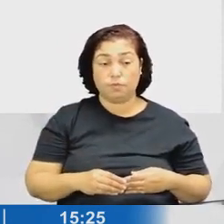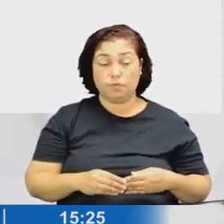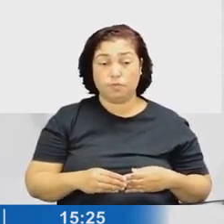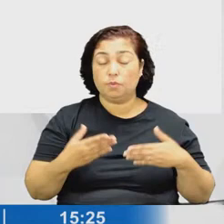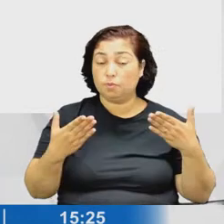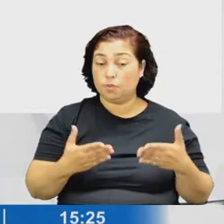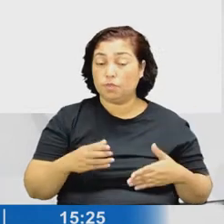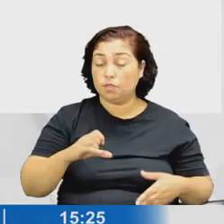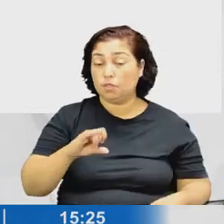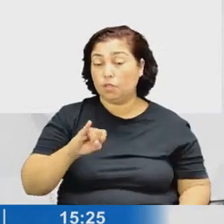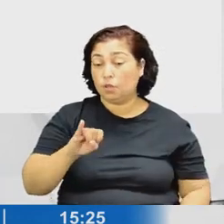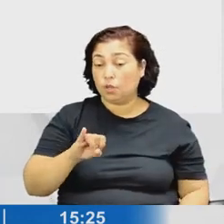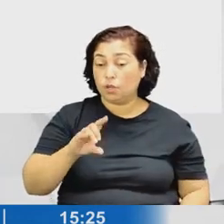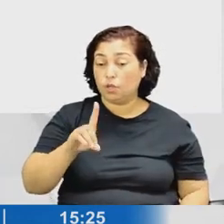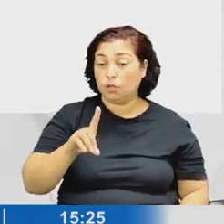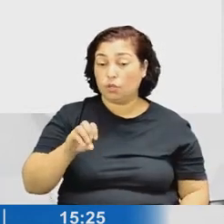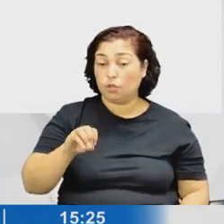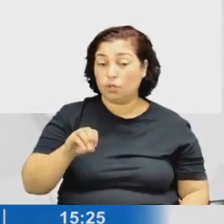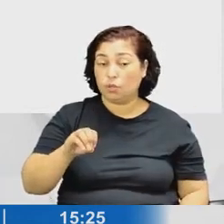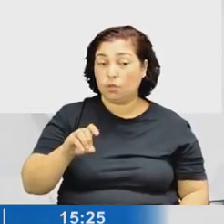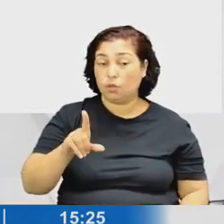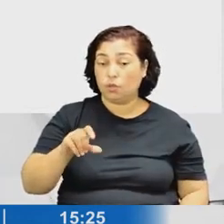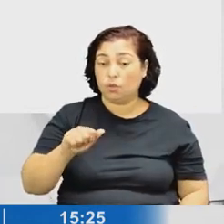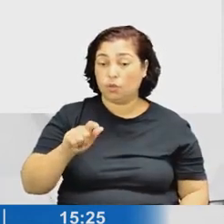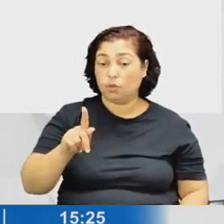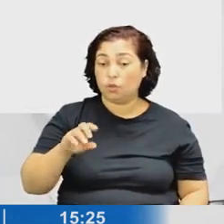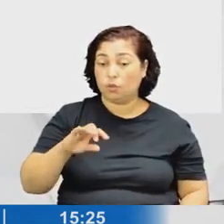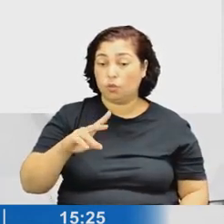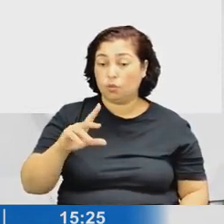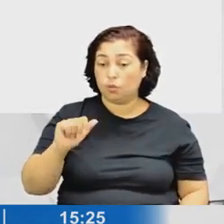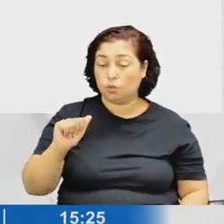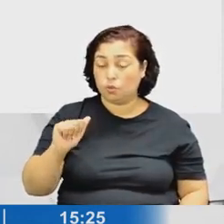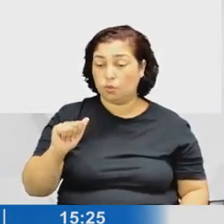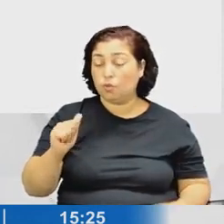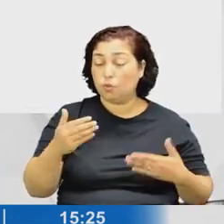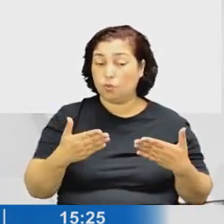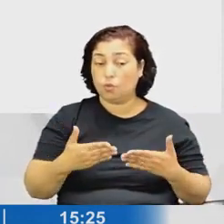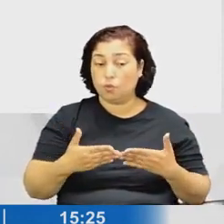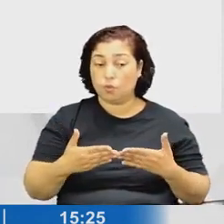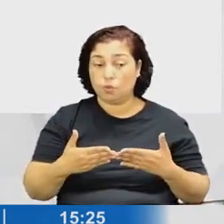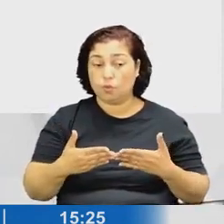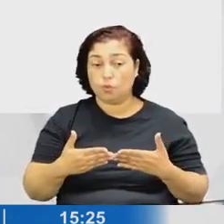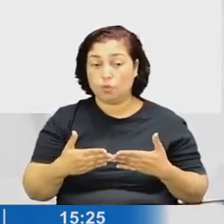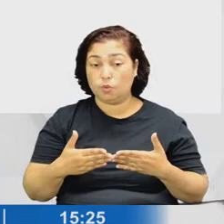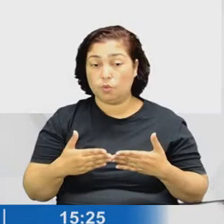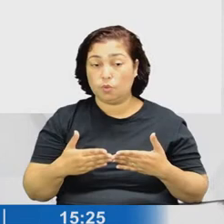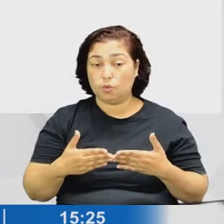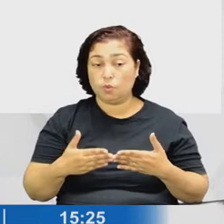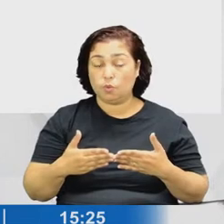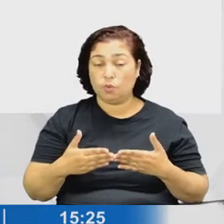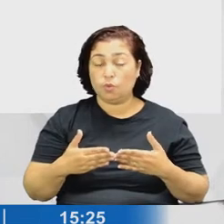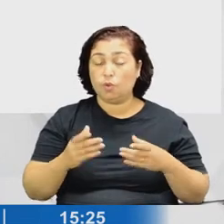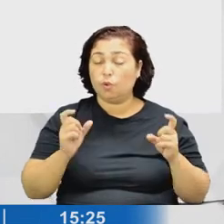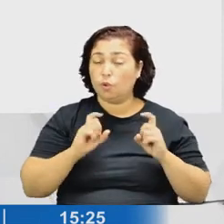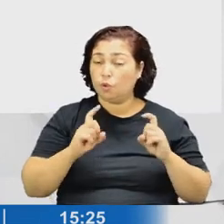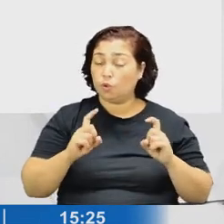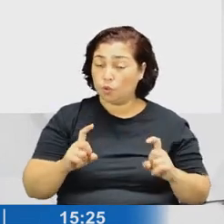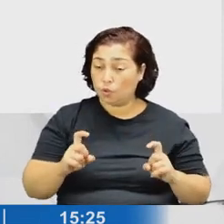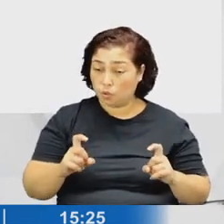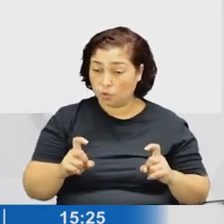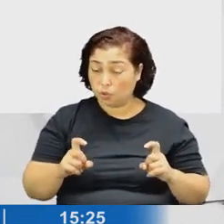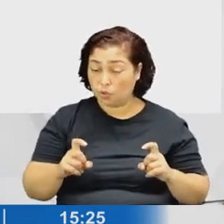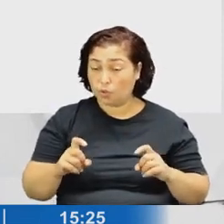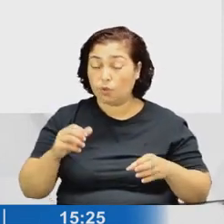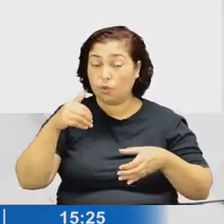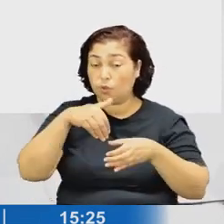ideológicas né Já fiz campanha o cara né na no meio dessa guerra Lula e bolsonaro campanha